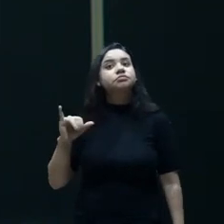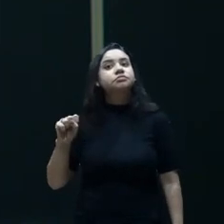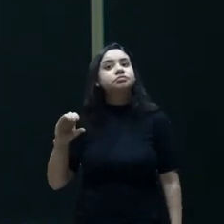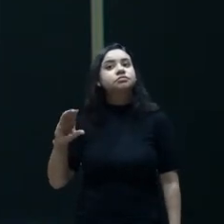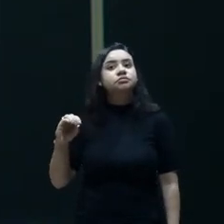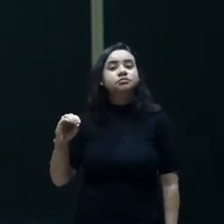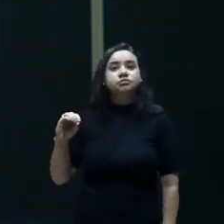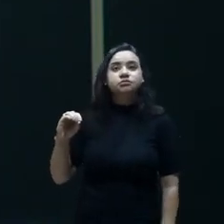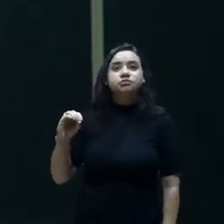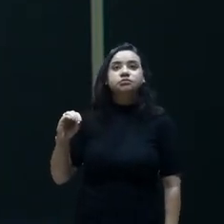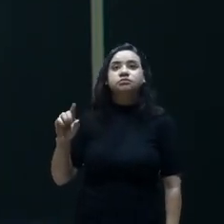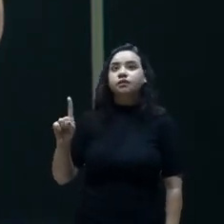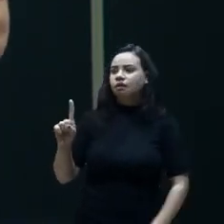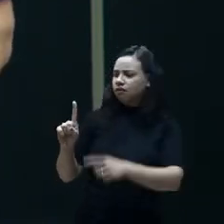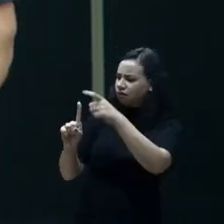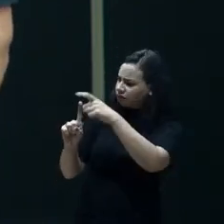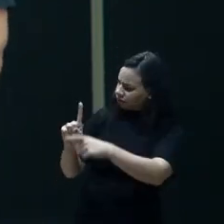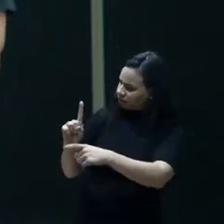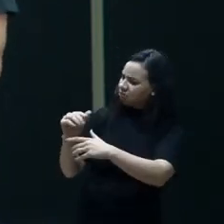foi conseguindo um crescimento.